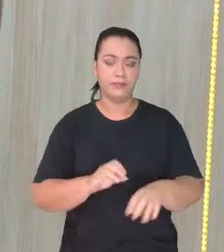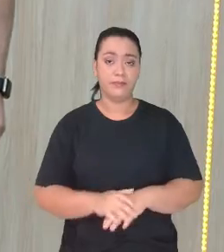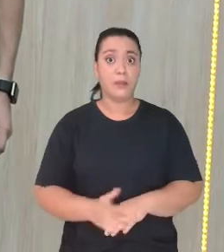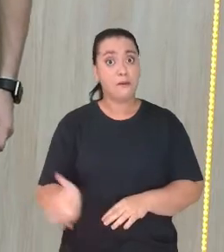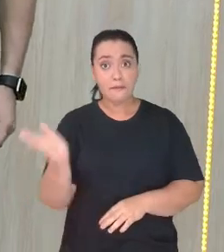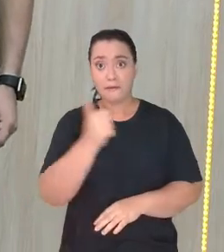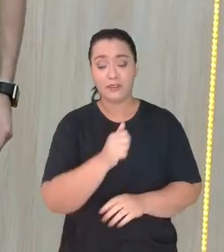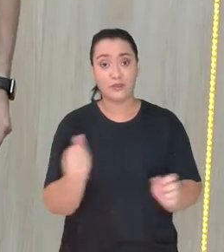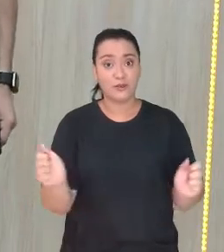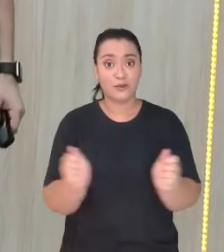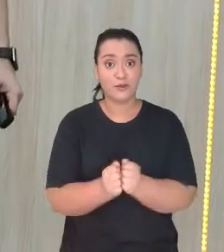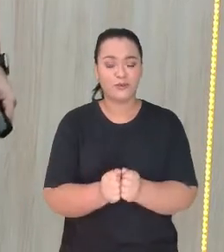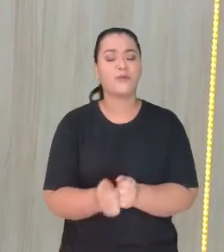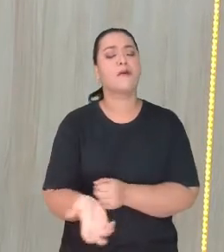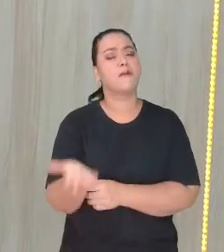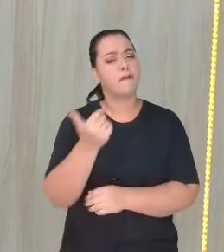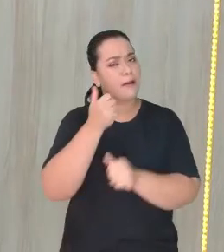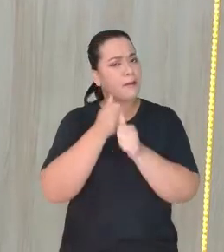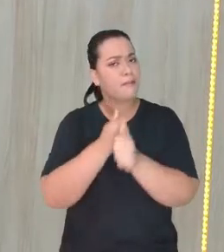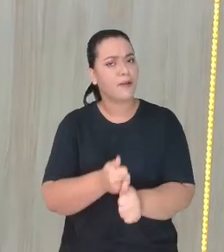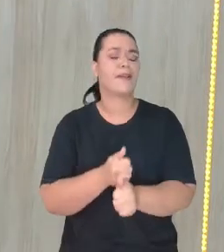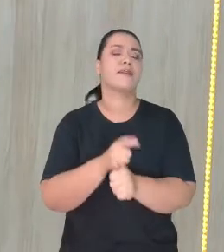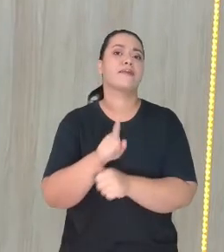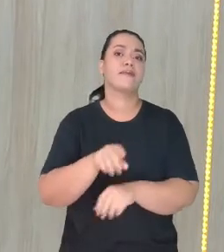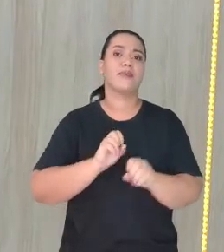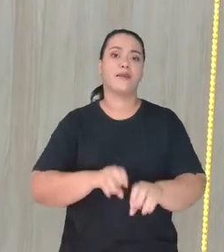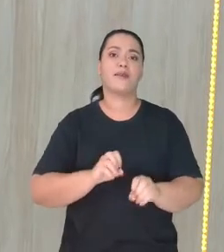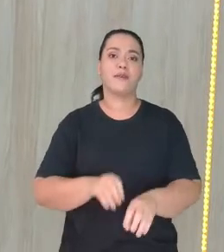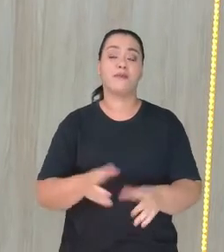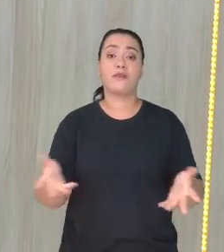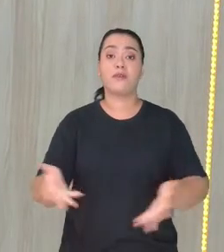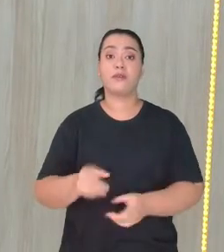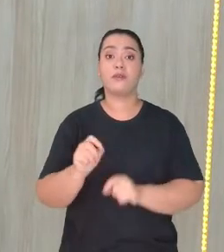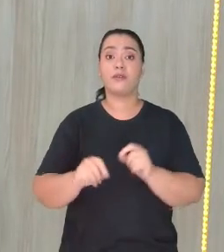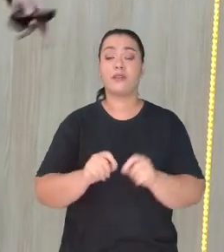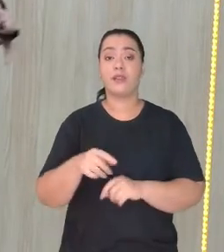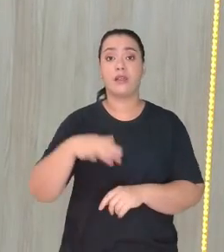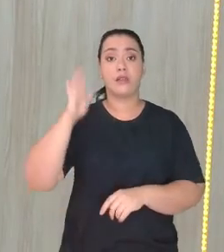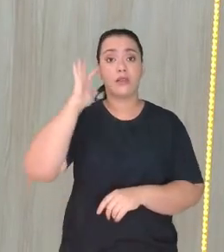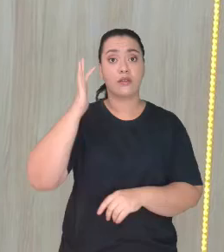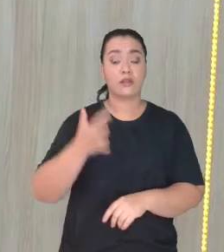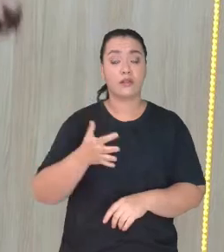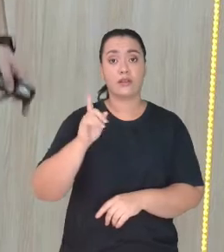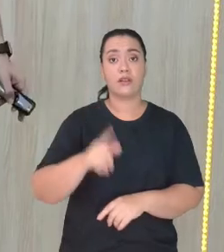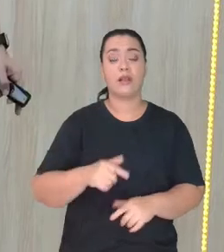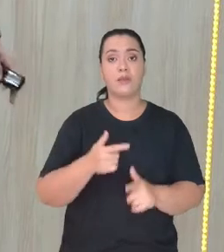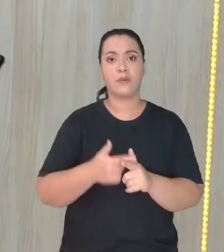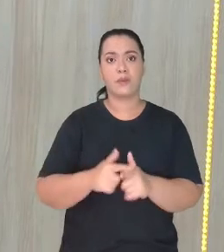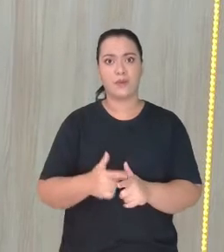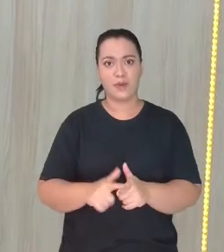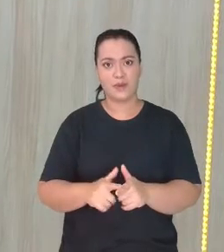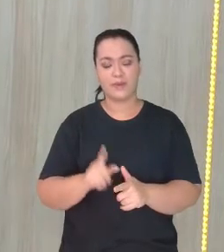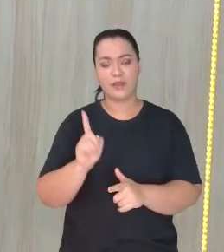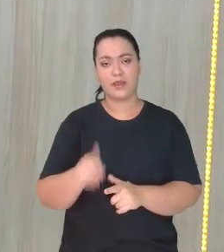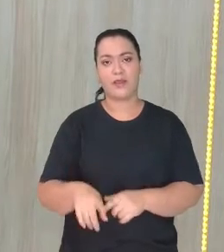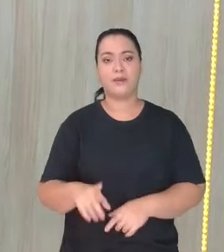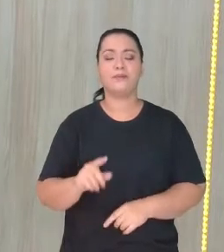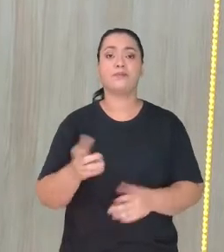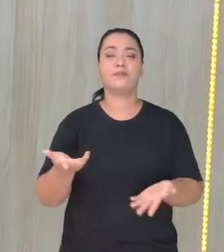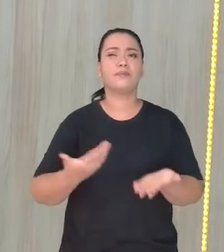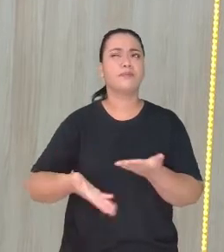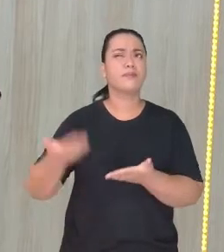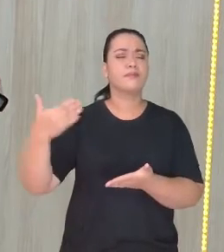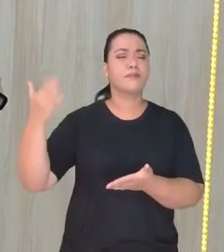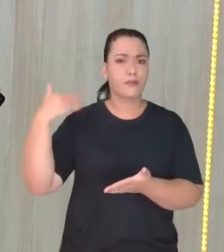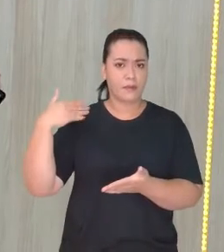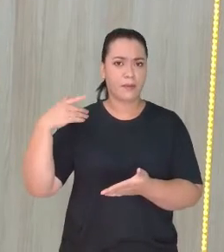vem comigo, vem acompanhar essa aula que a gente está falando aí sobre resolução de problemas. Na aula passada,